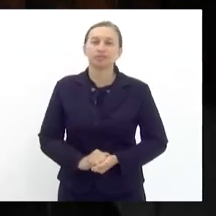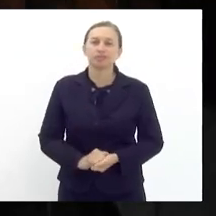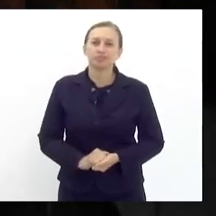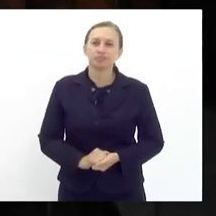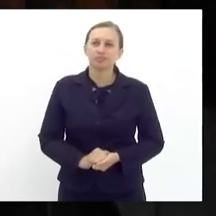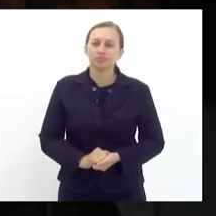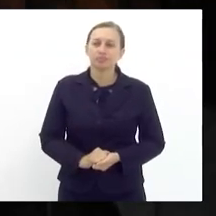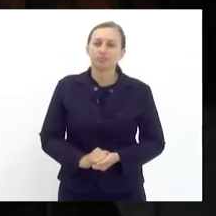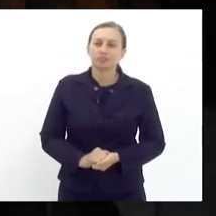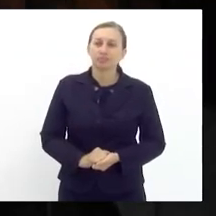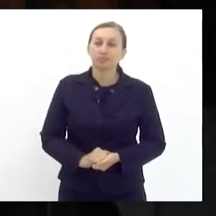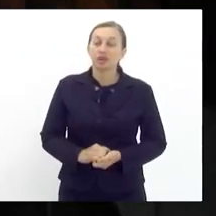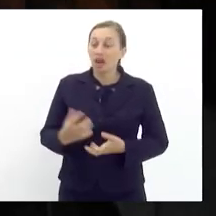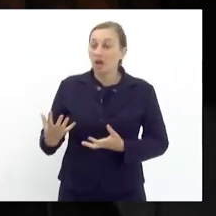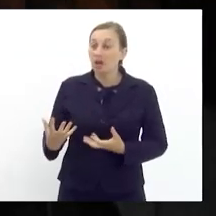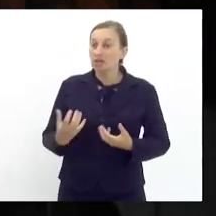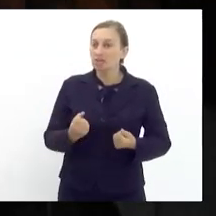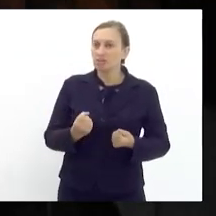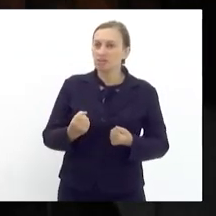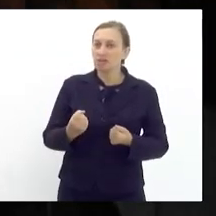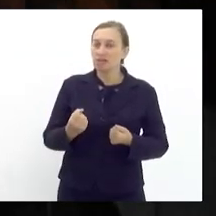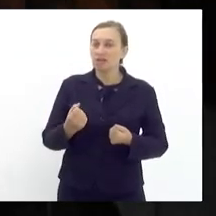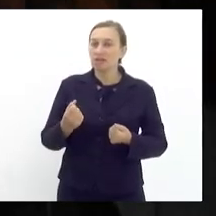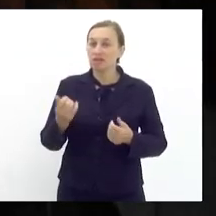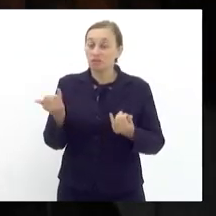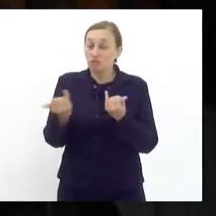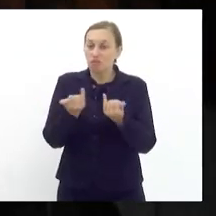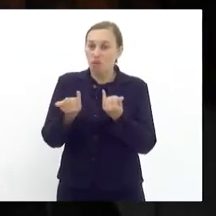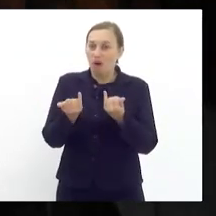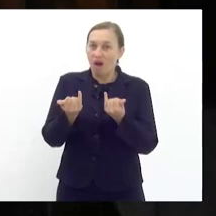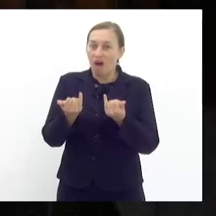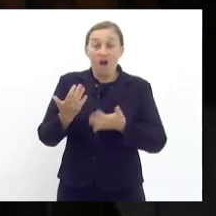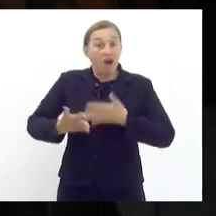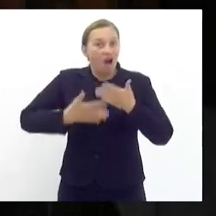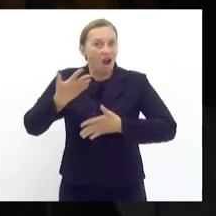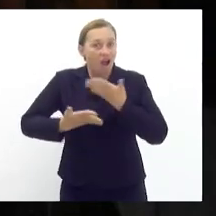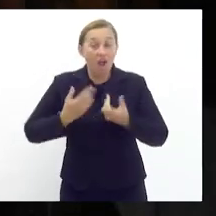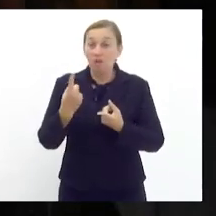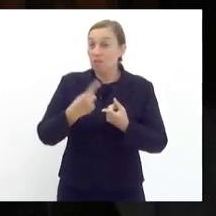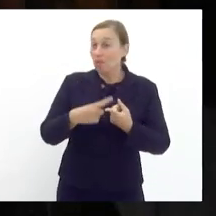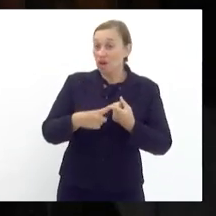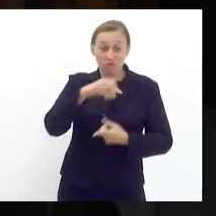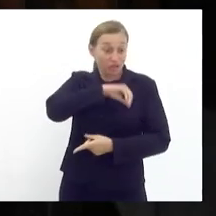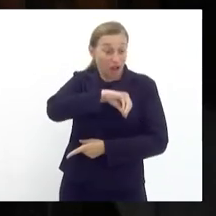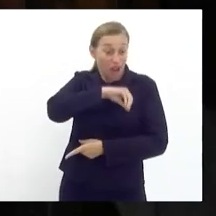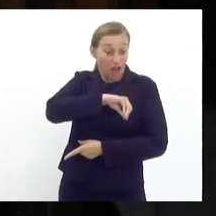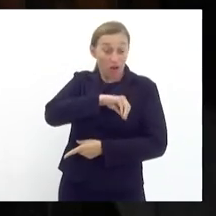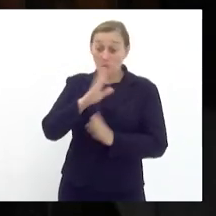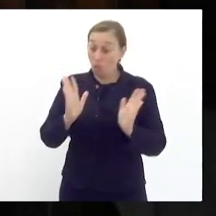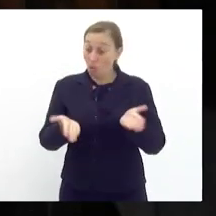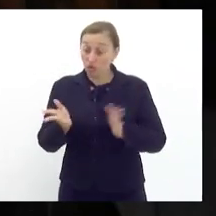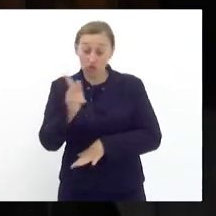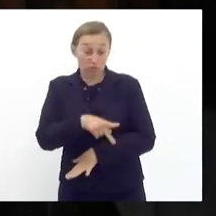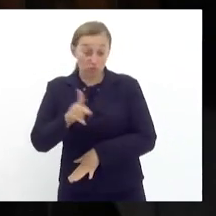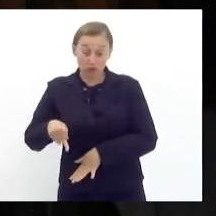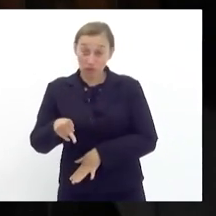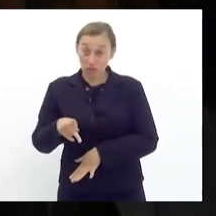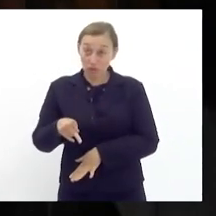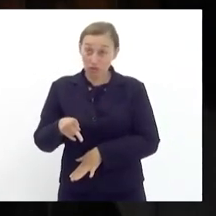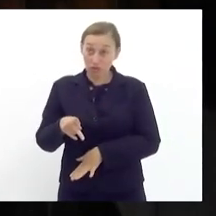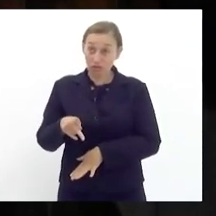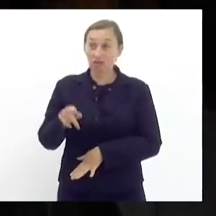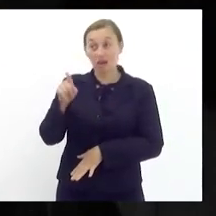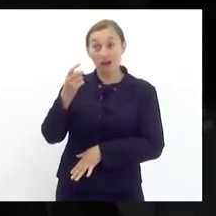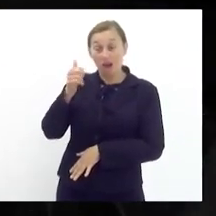e é recebi essa notícia com satisfação Porque o peso do magistério hoje a senhora